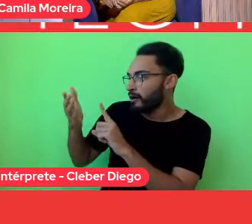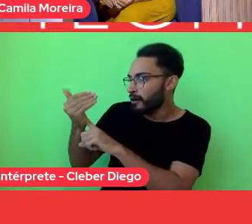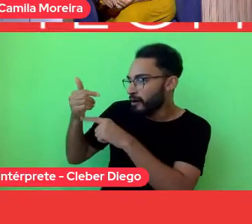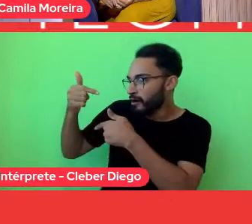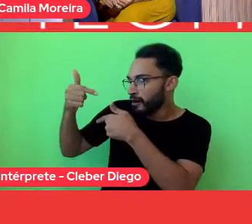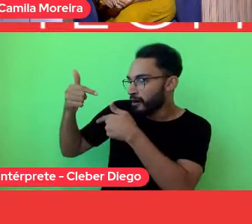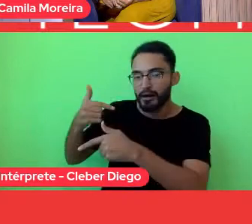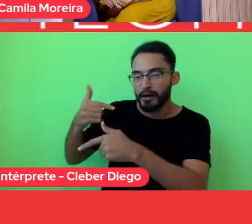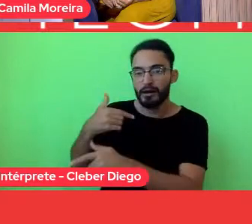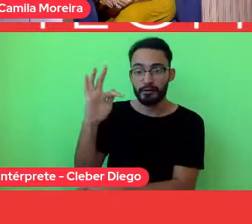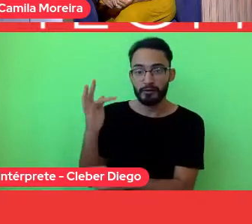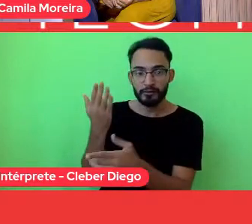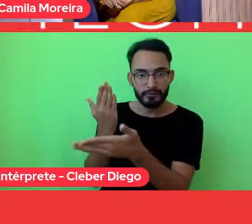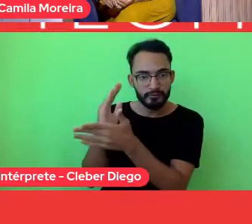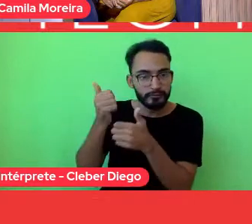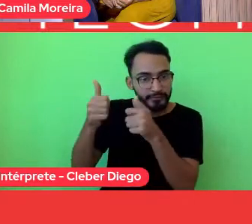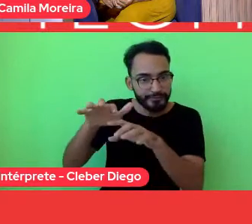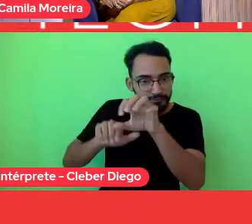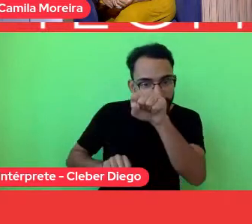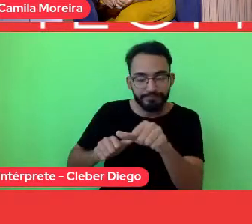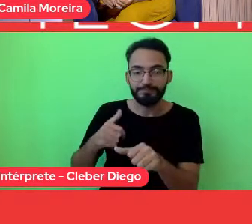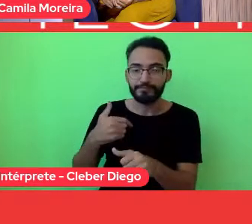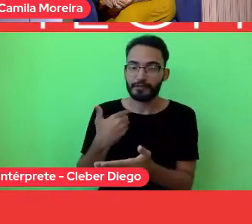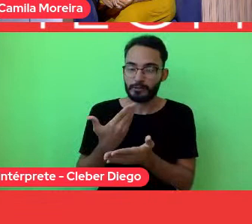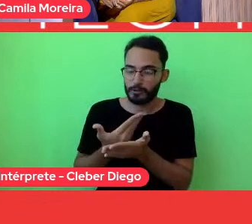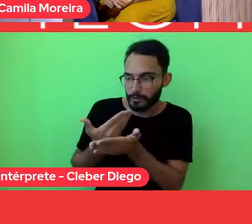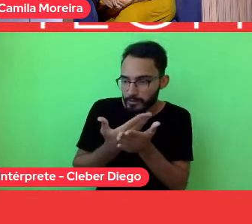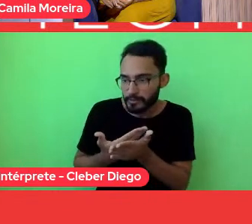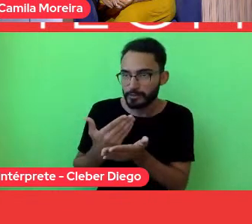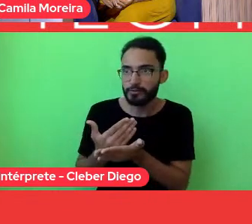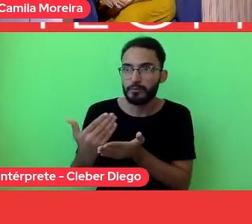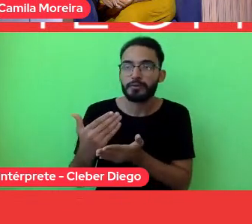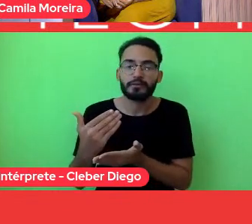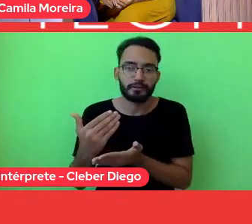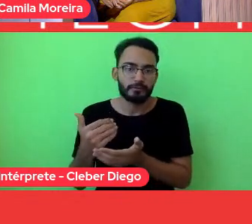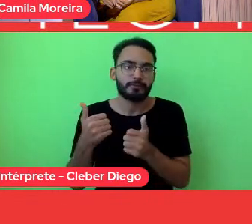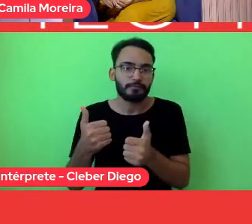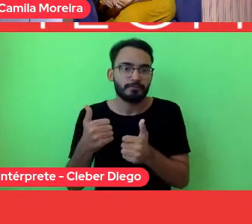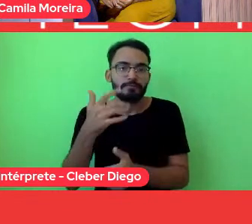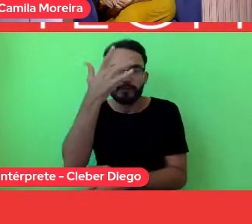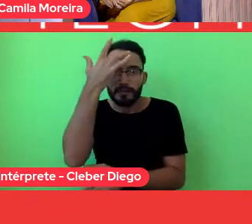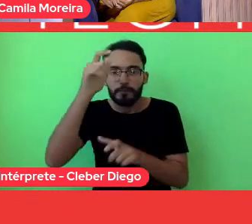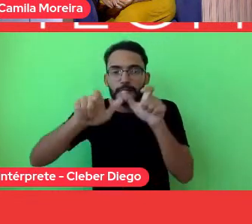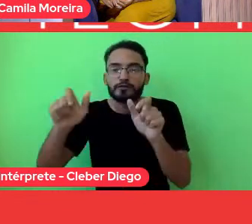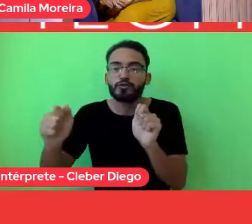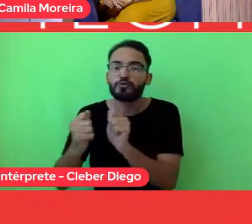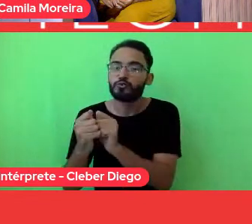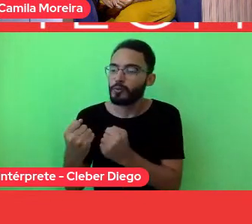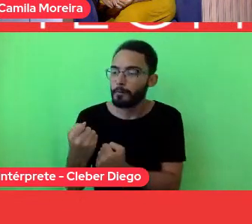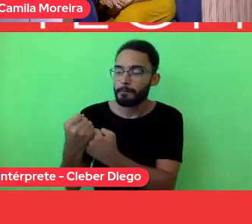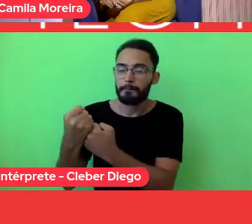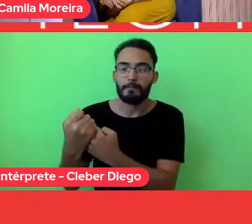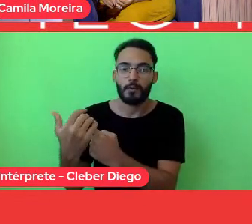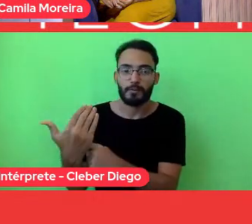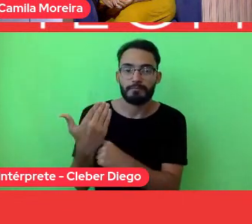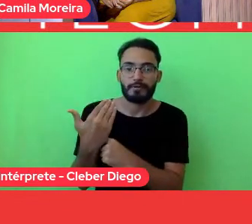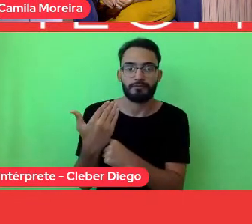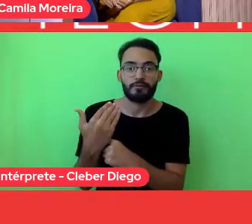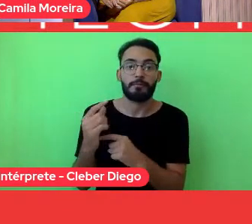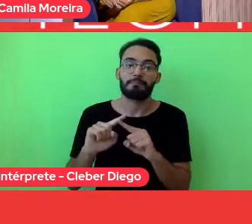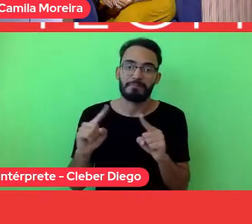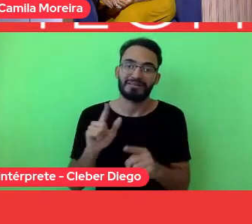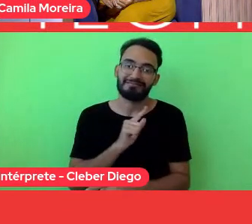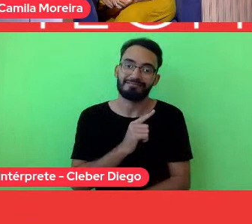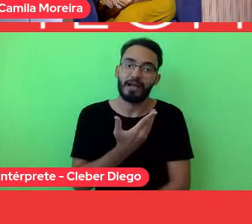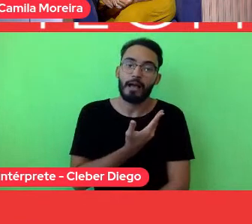na faculdade, comecei a estudar ali, e tive pessoas ali do meu lado me ajudando, mas eu tenho muitos